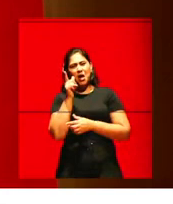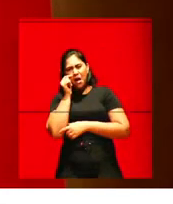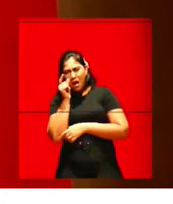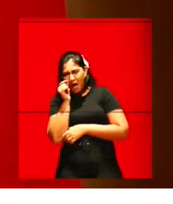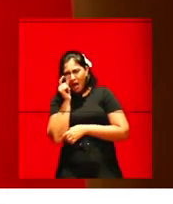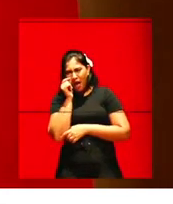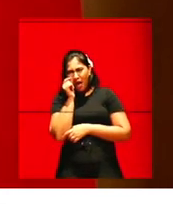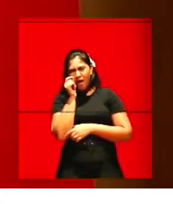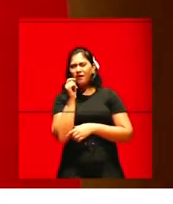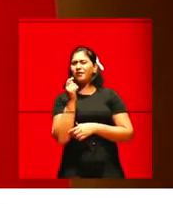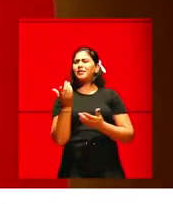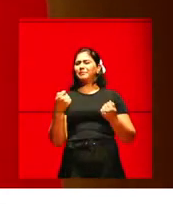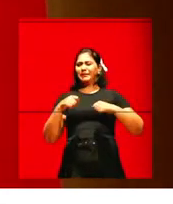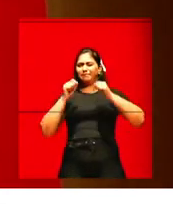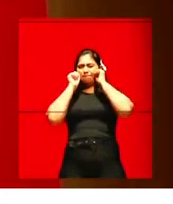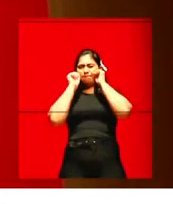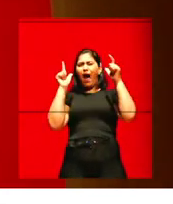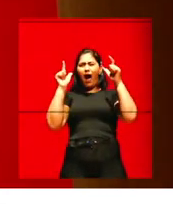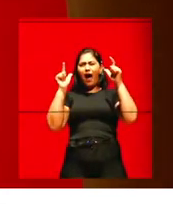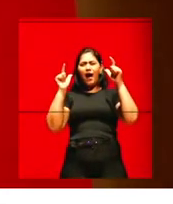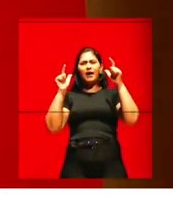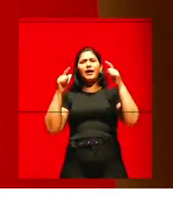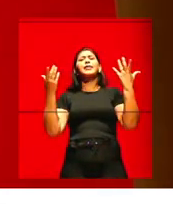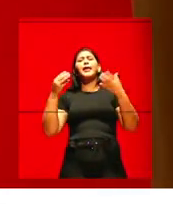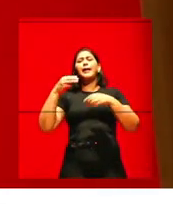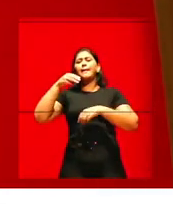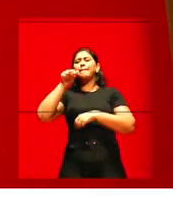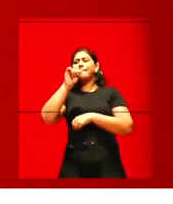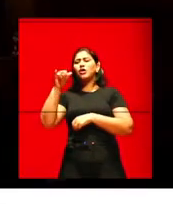Então vamos despertar esse sono aí. Cadê o Major Guapindaia?